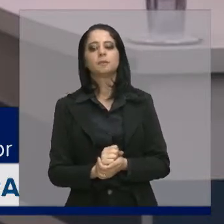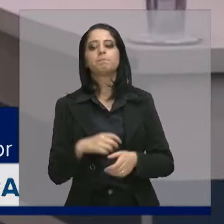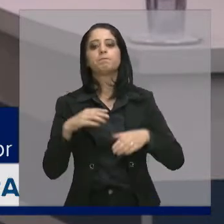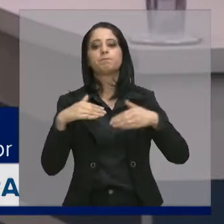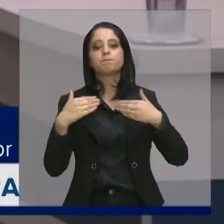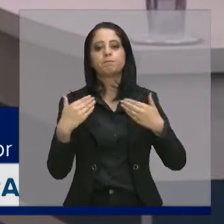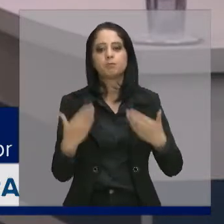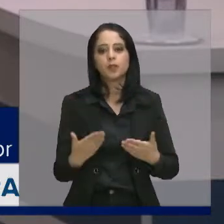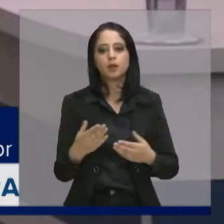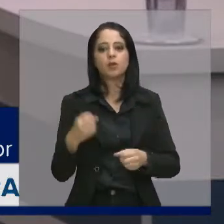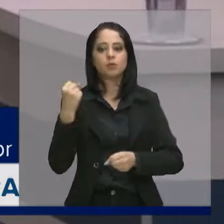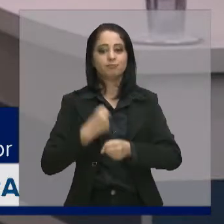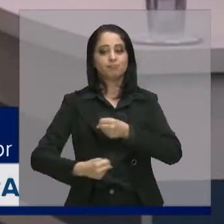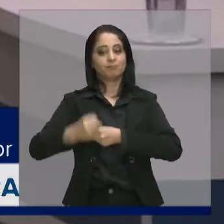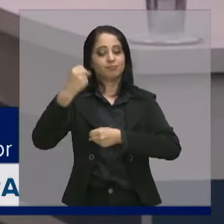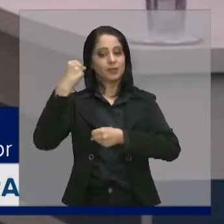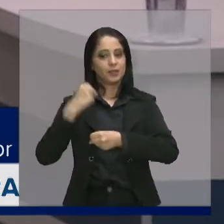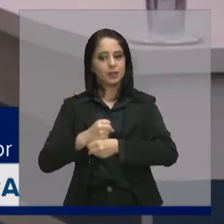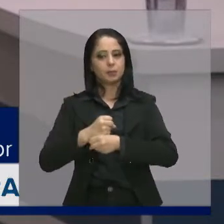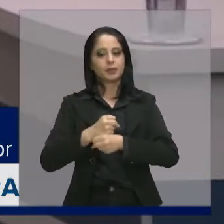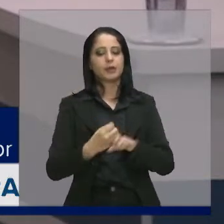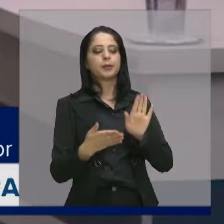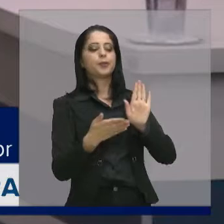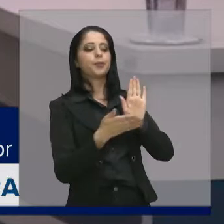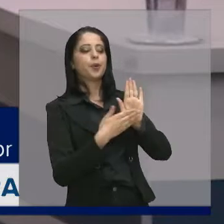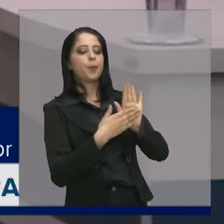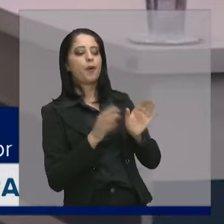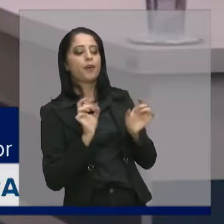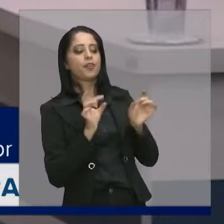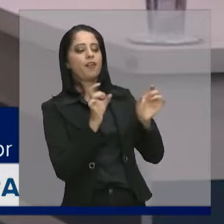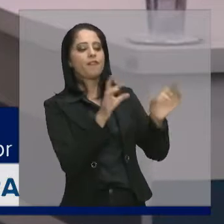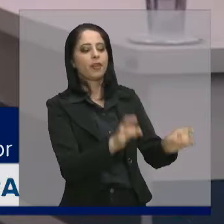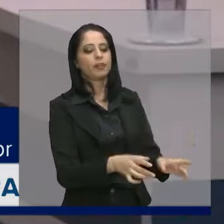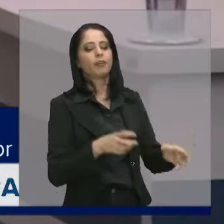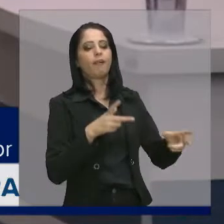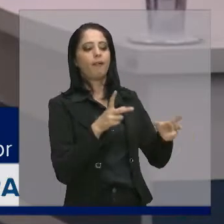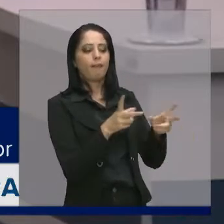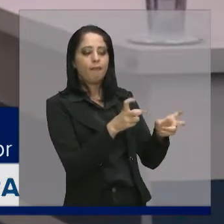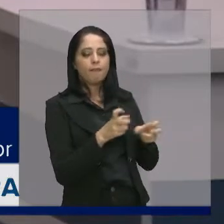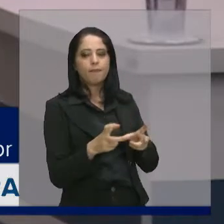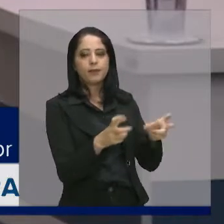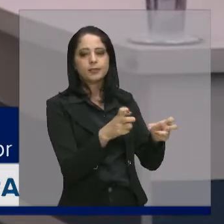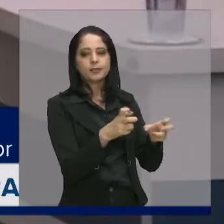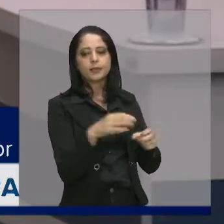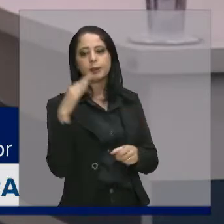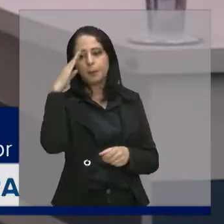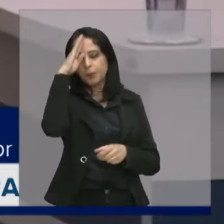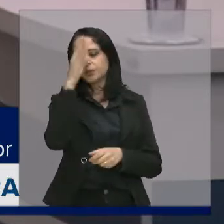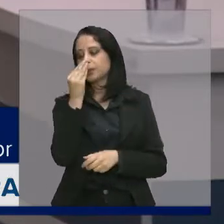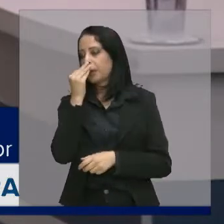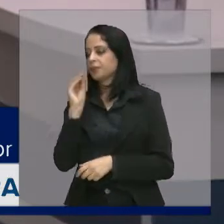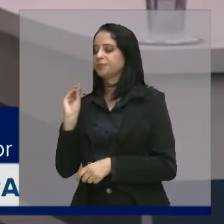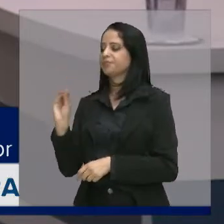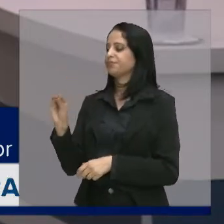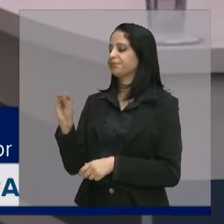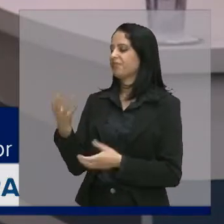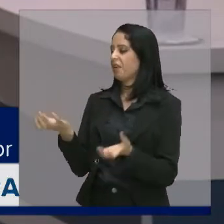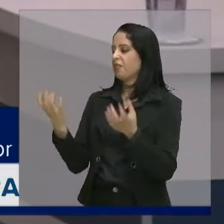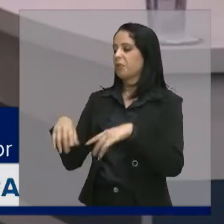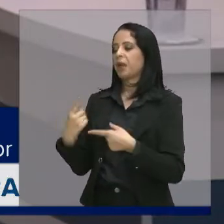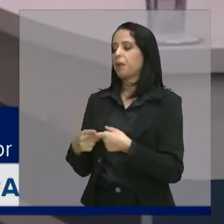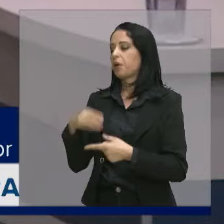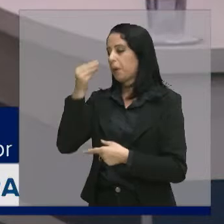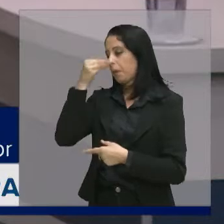de 2020, que estava fazendo a proposta, e ele virou as costas, que não precisava de vacina, pois se tratava de uma